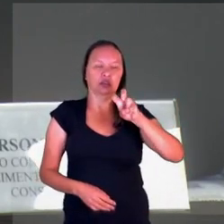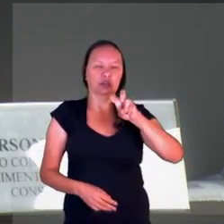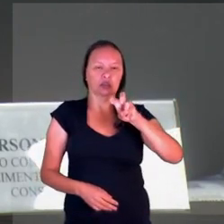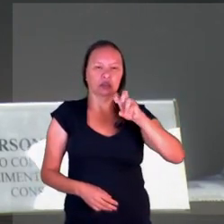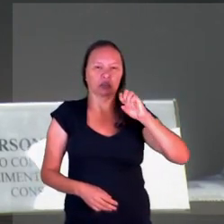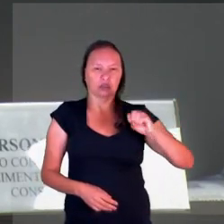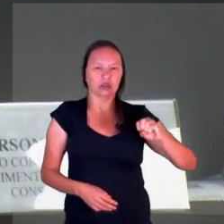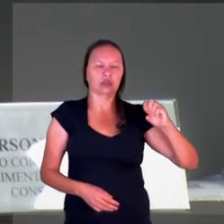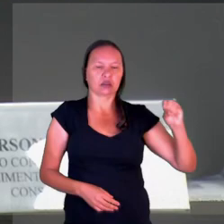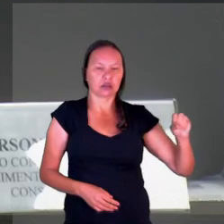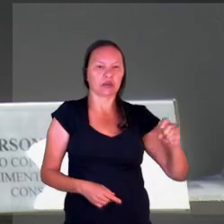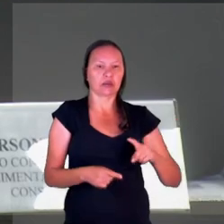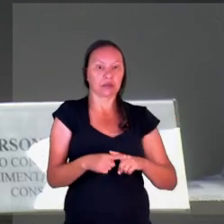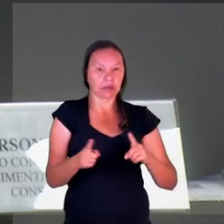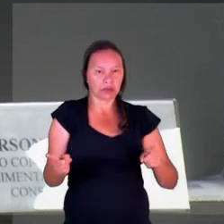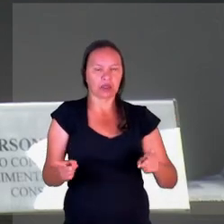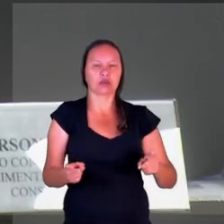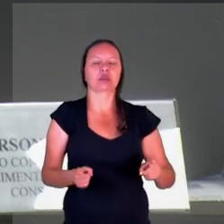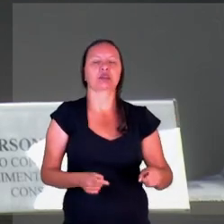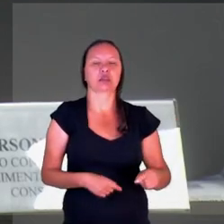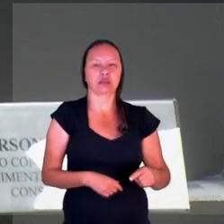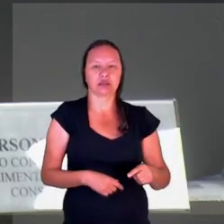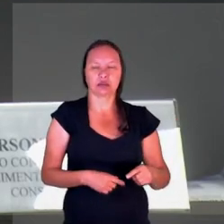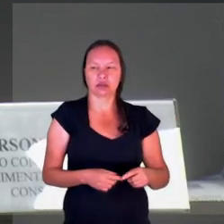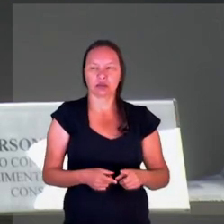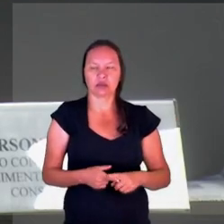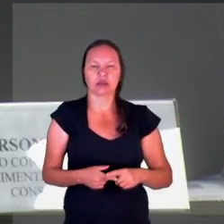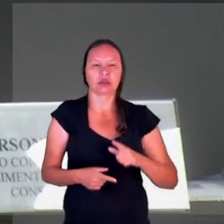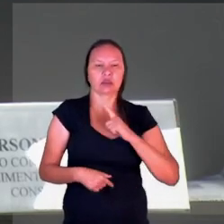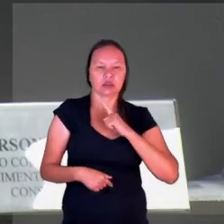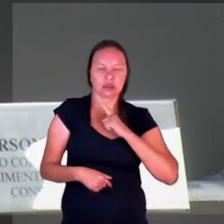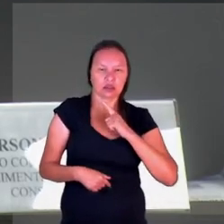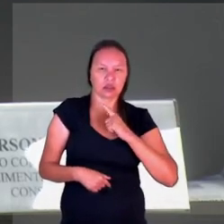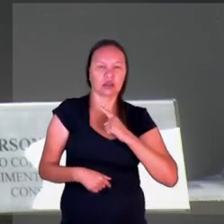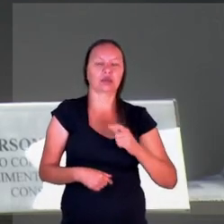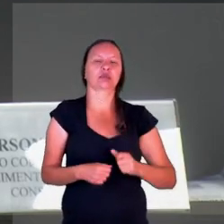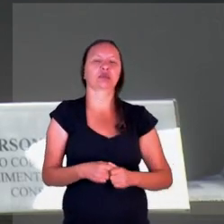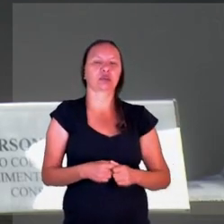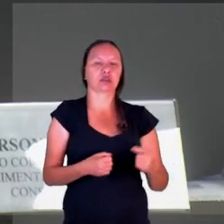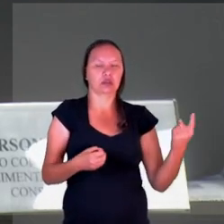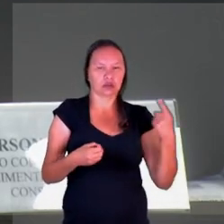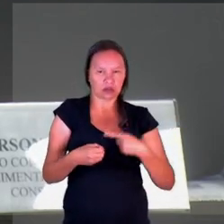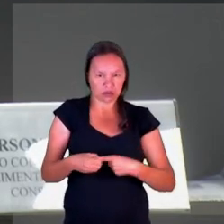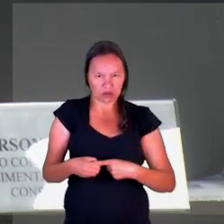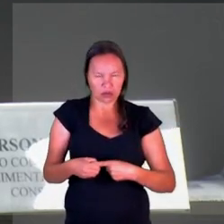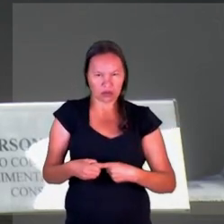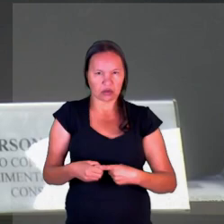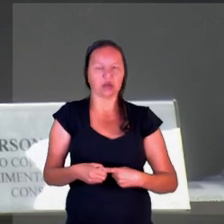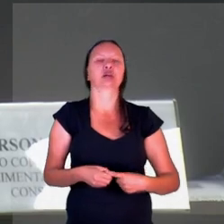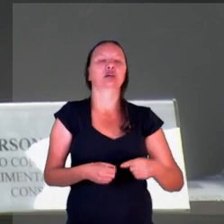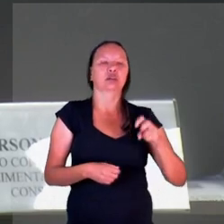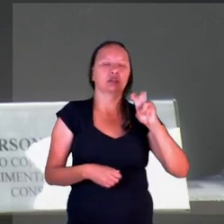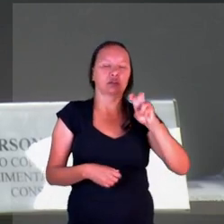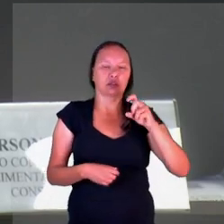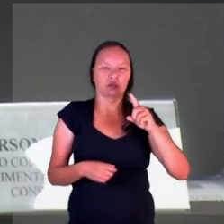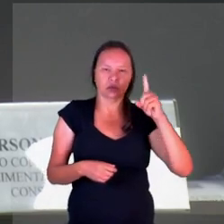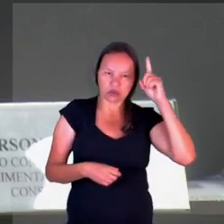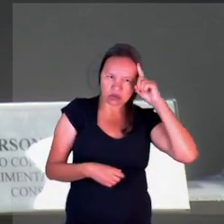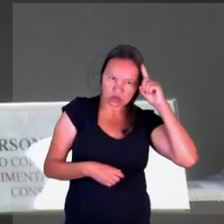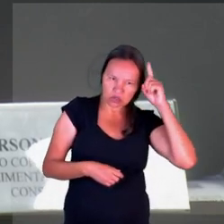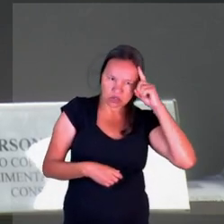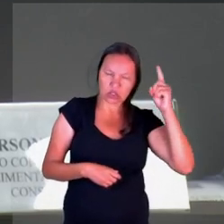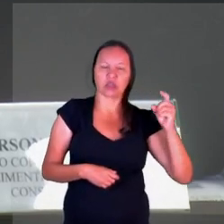assim ficou a quem da Necessidade veja só que nós temos de demanda 50 dias que ficaram alto sistema da